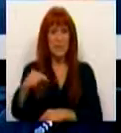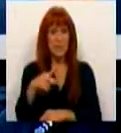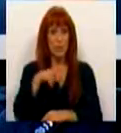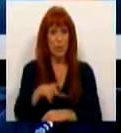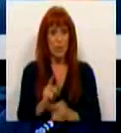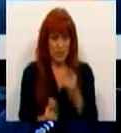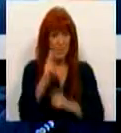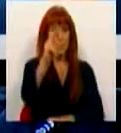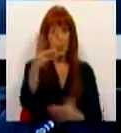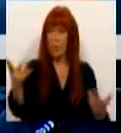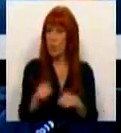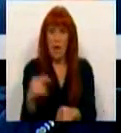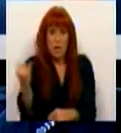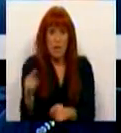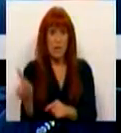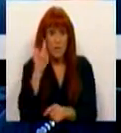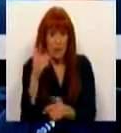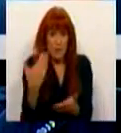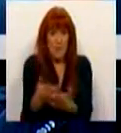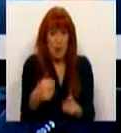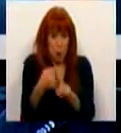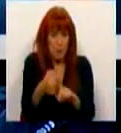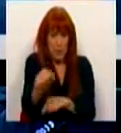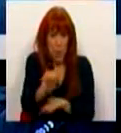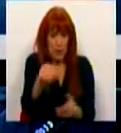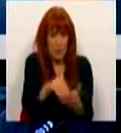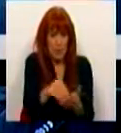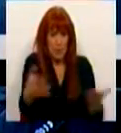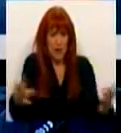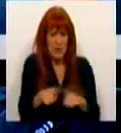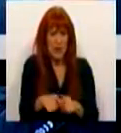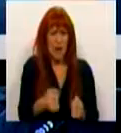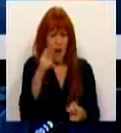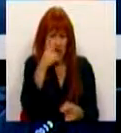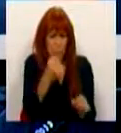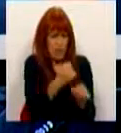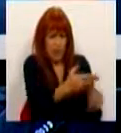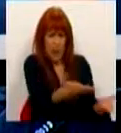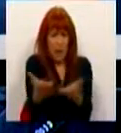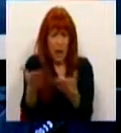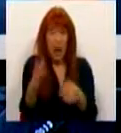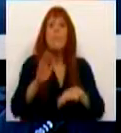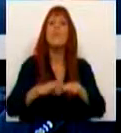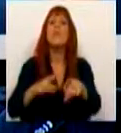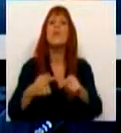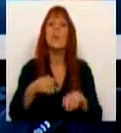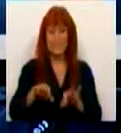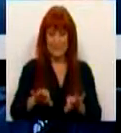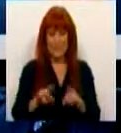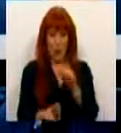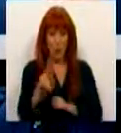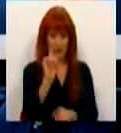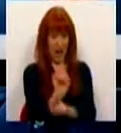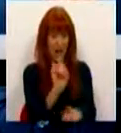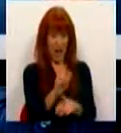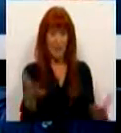mínimo nacional é um instrumento fundamental para combater a pobreza entre quem trabalha. É por isso que, com este